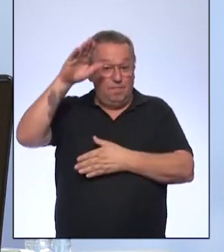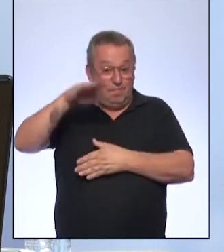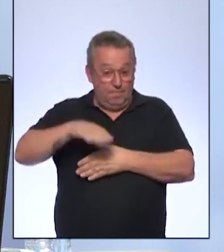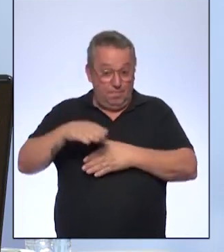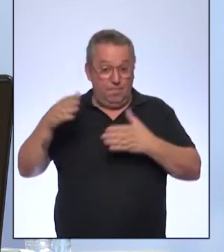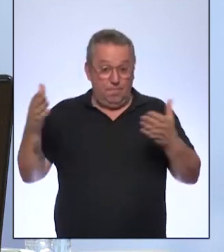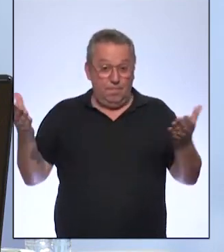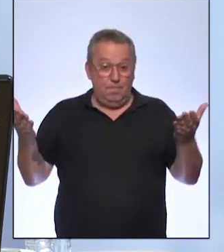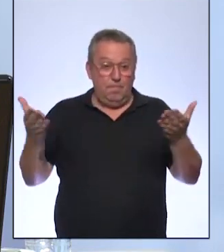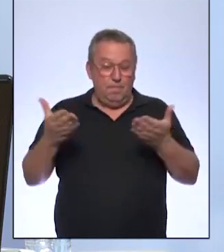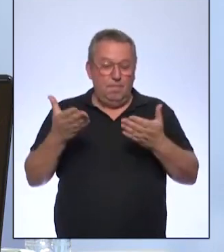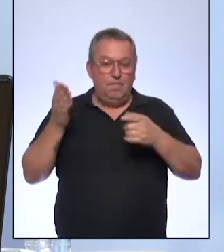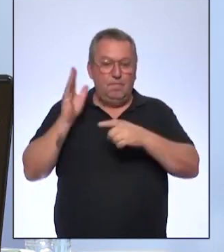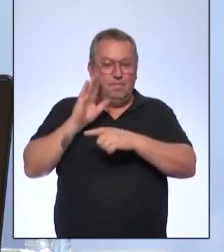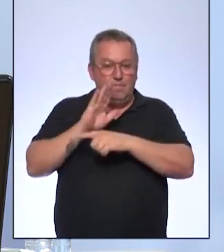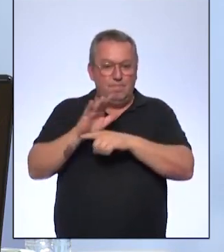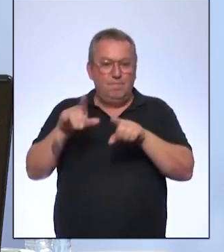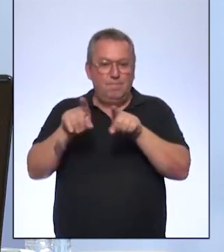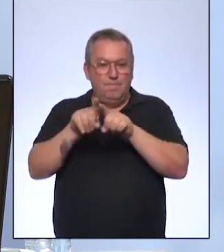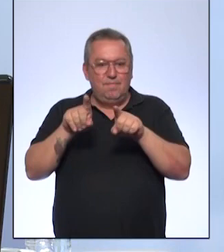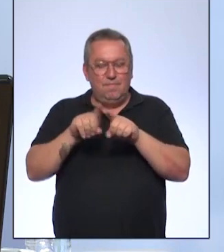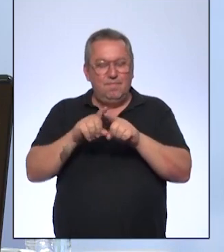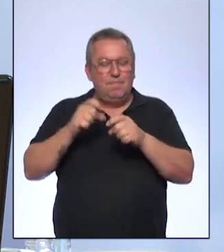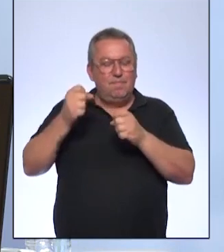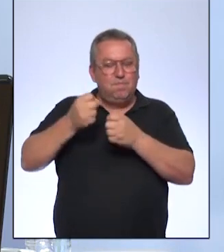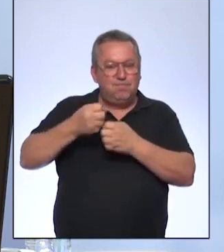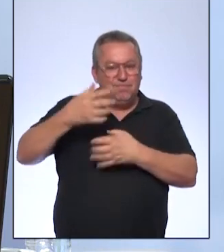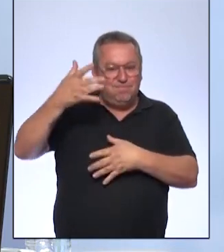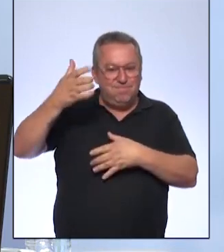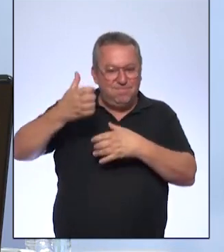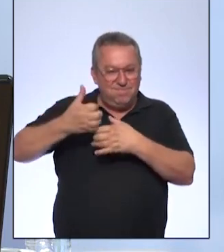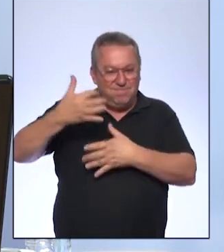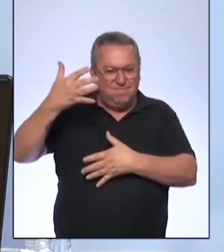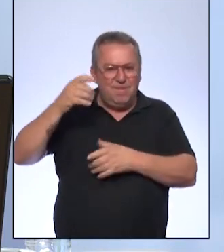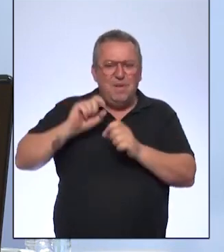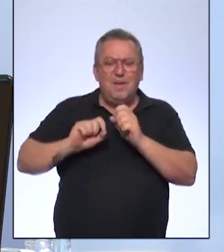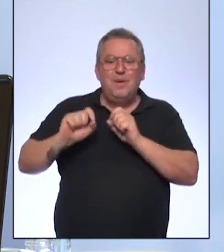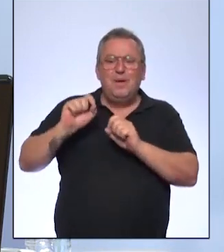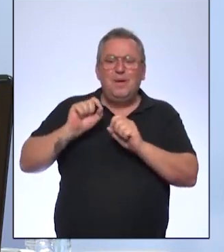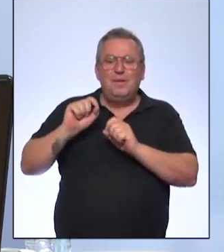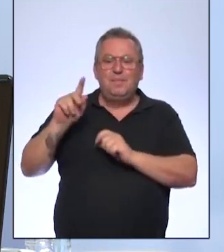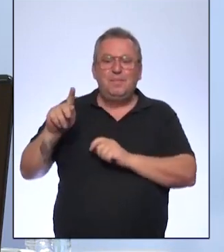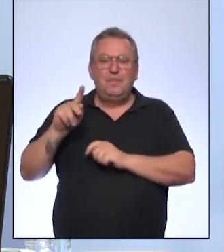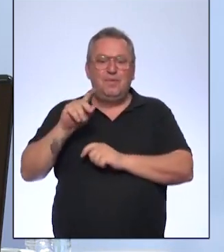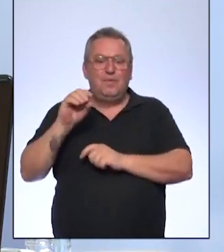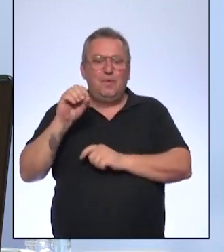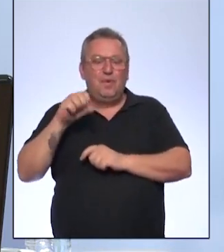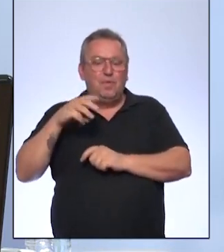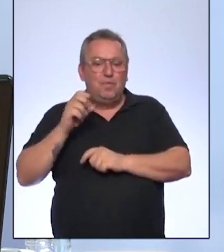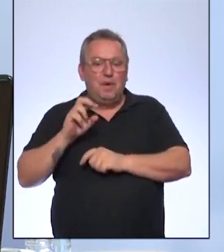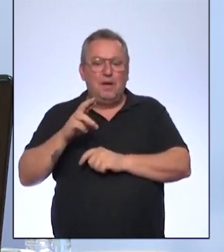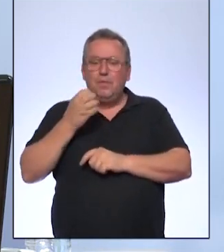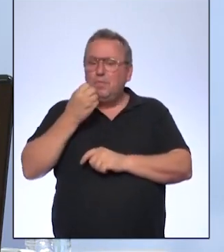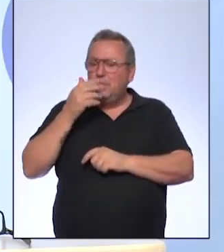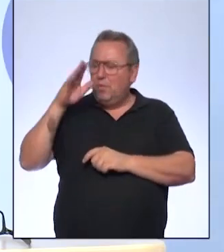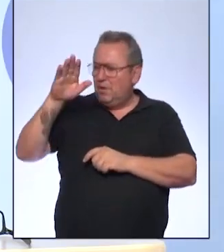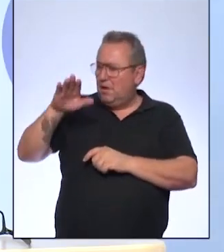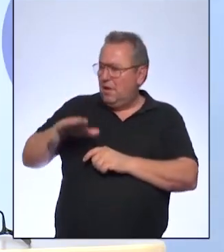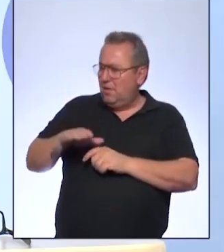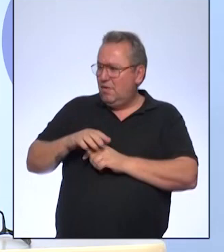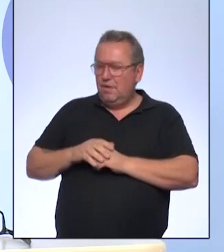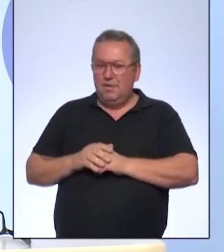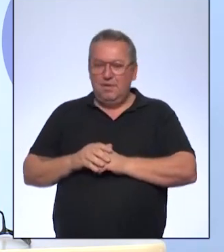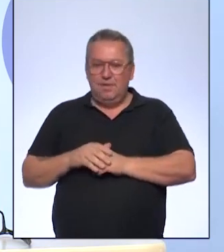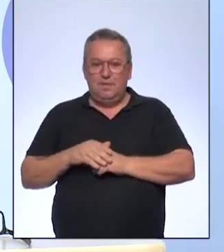hoje, para ajudar a interagir com vocês no chat, nós temos o professor Osmar. Boa tarde, professor Osmar.